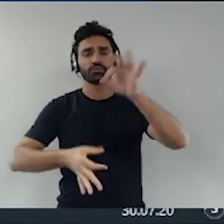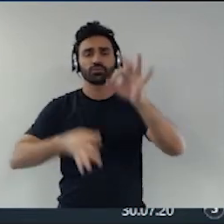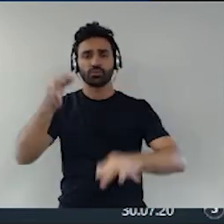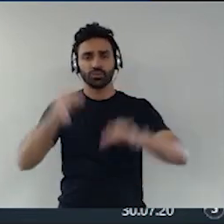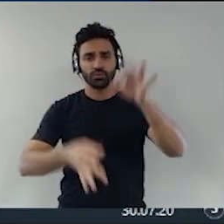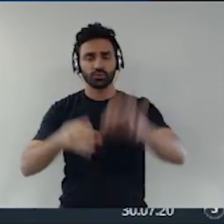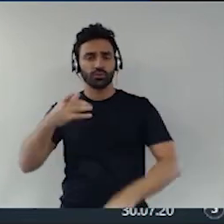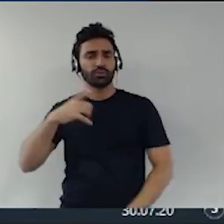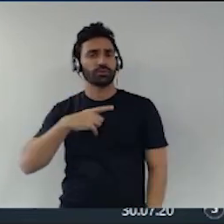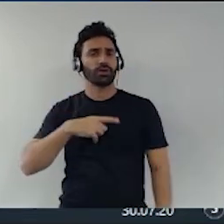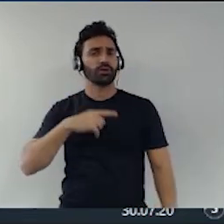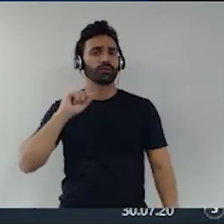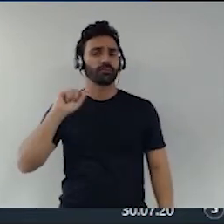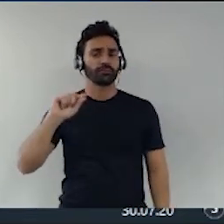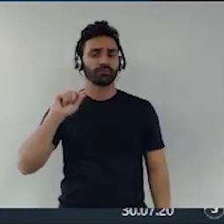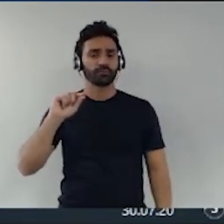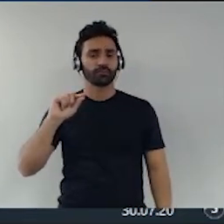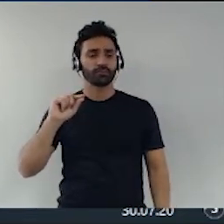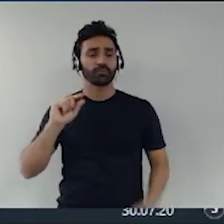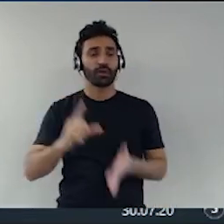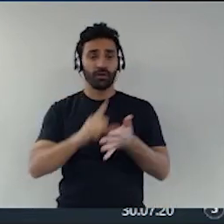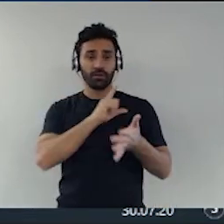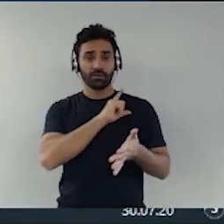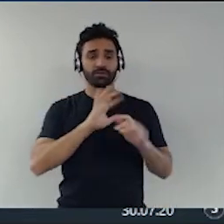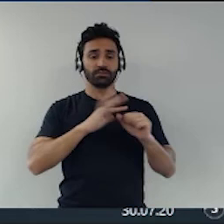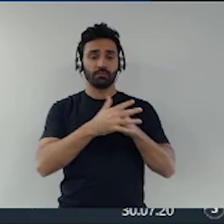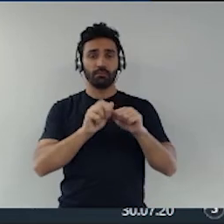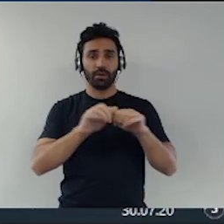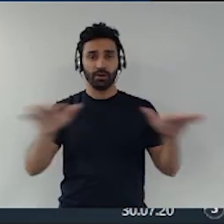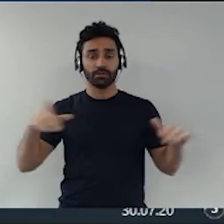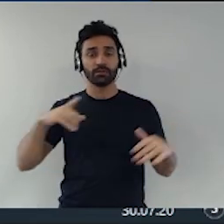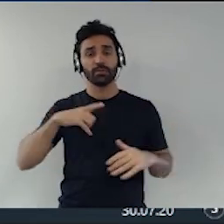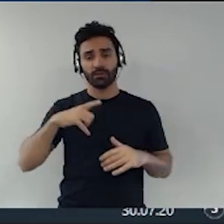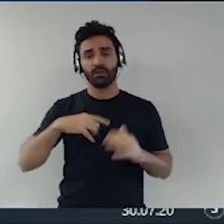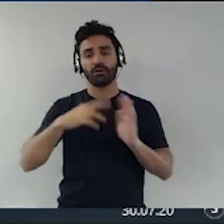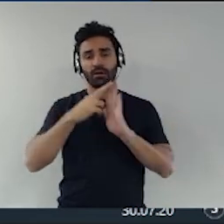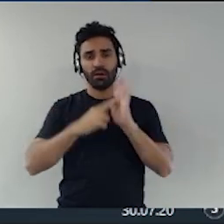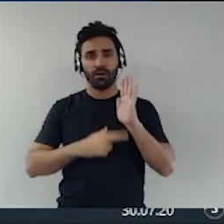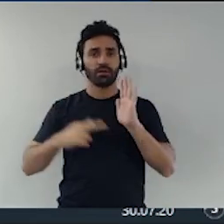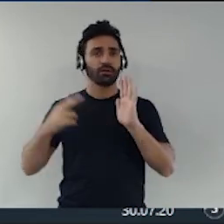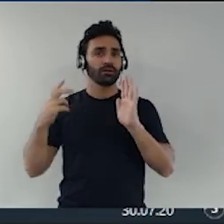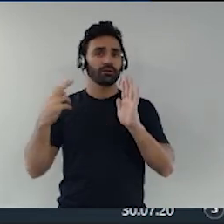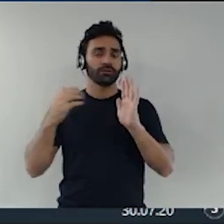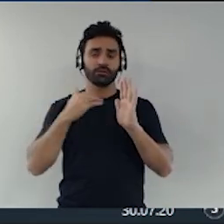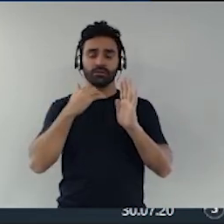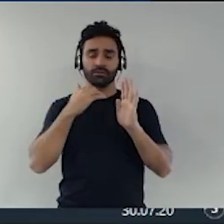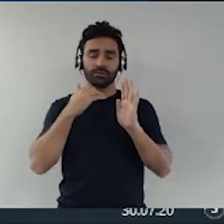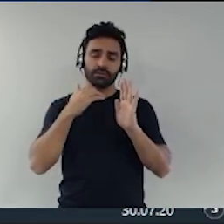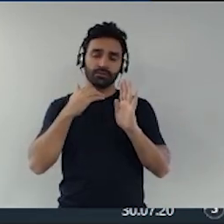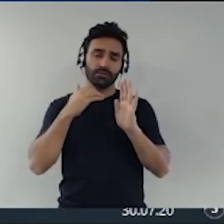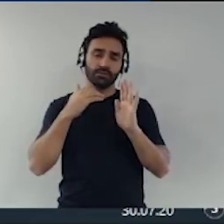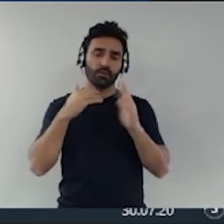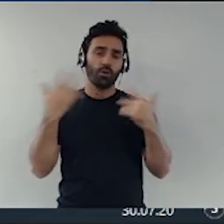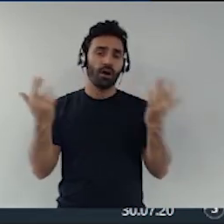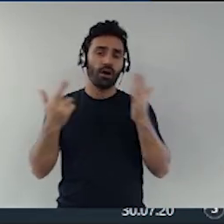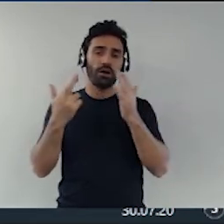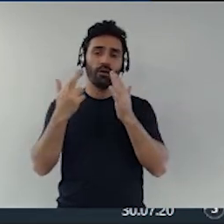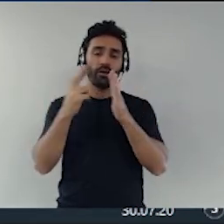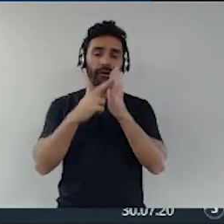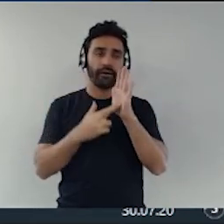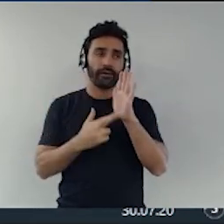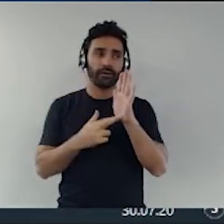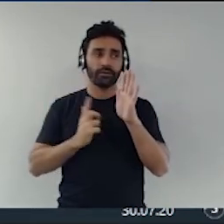temos antes da pandemia, nós temos um quadro normativo insuficiente, né? Que quadro normativo era